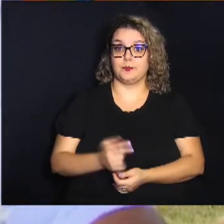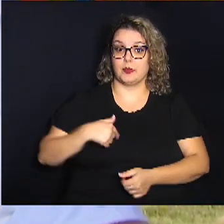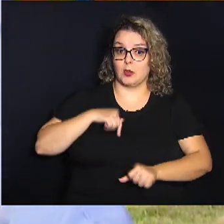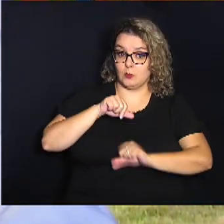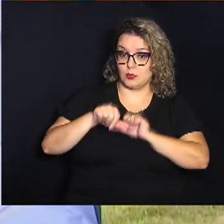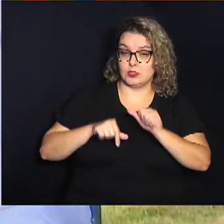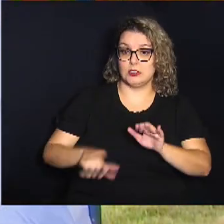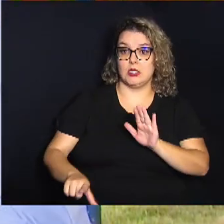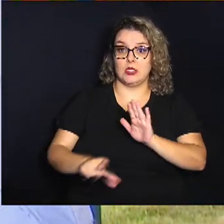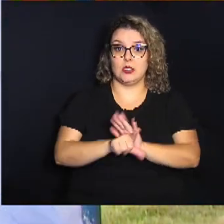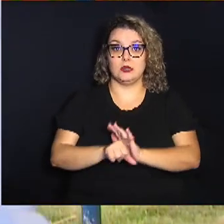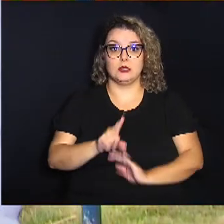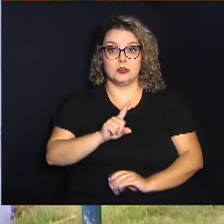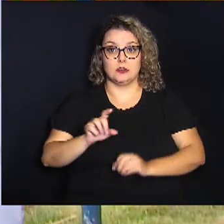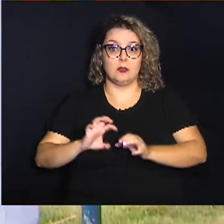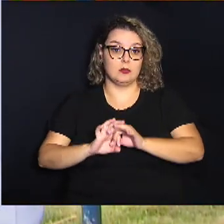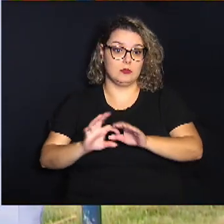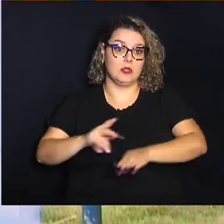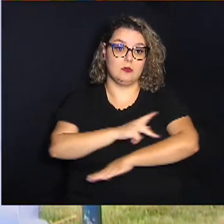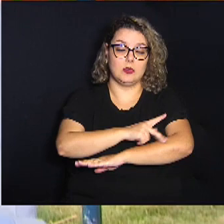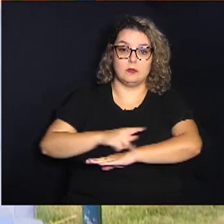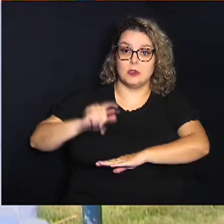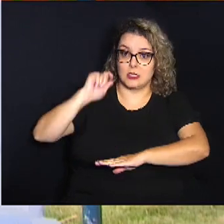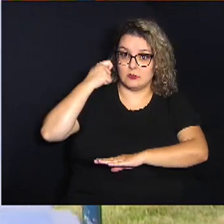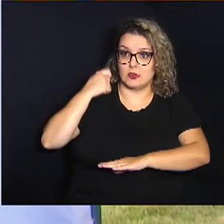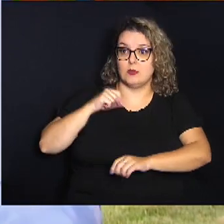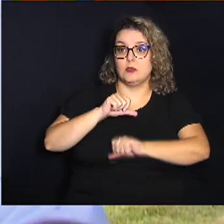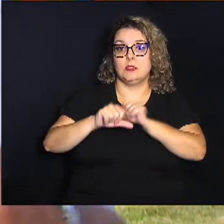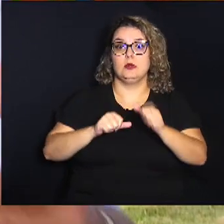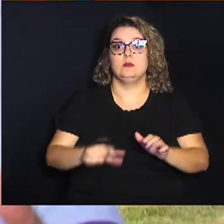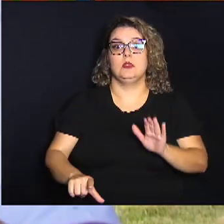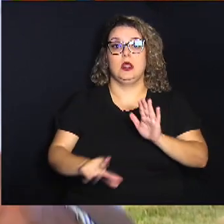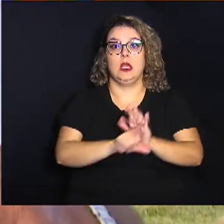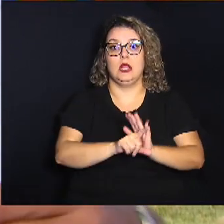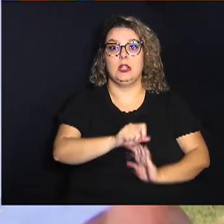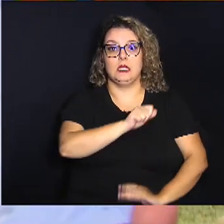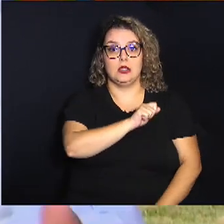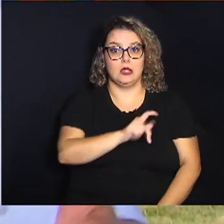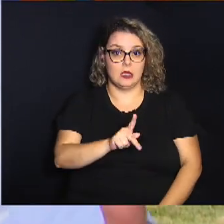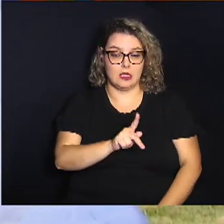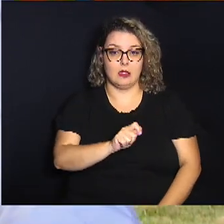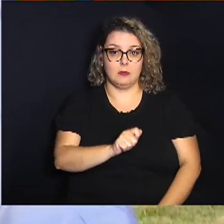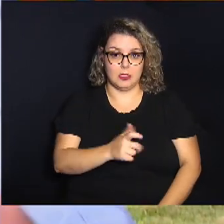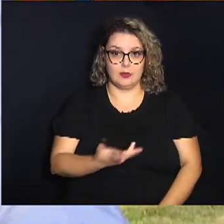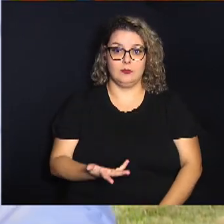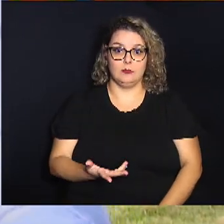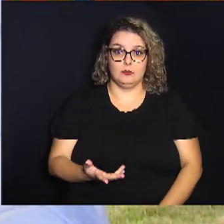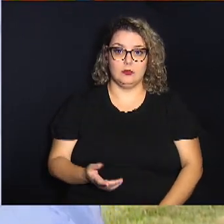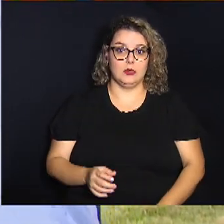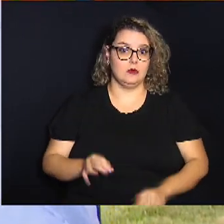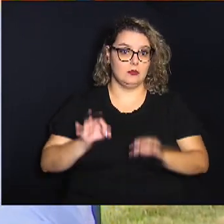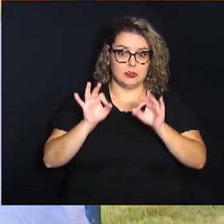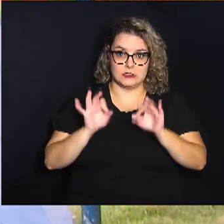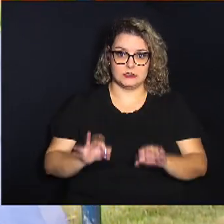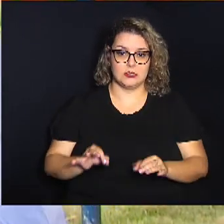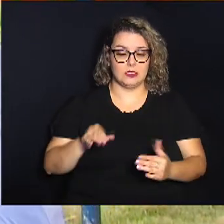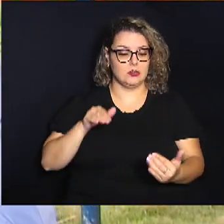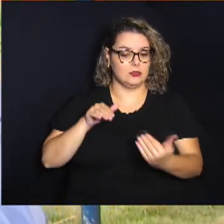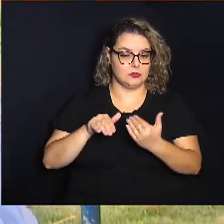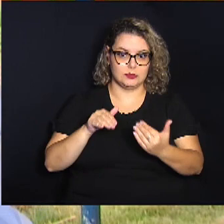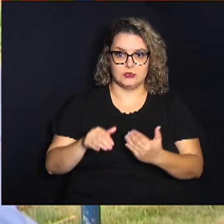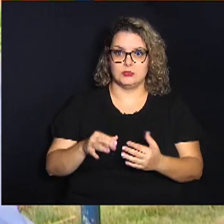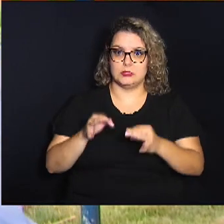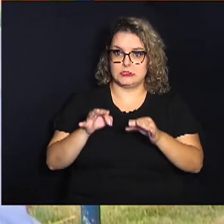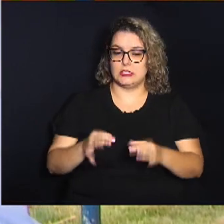que aqui não permitia pavimentação, então nós mudamos a lei da APA para que pudesse fazer o escoamento correto dos carros, trafegar,